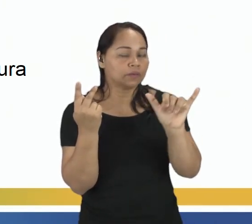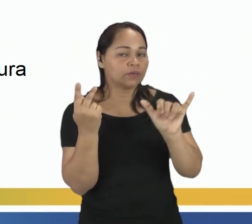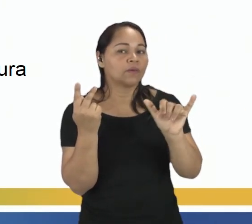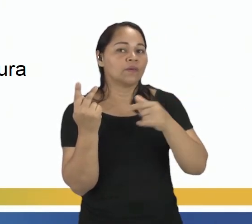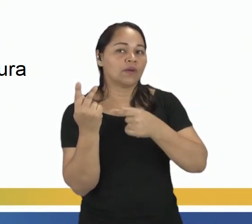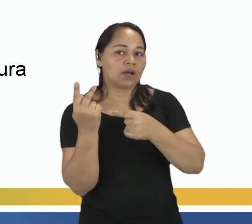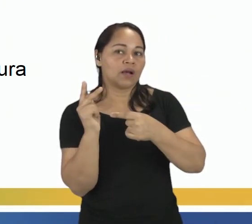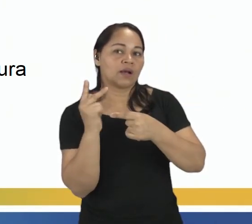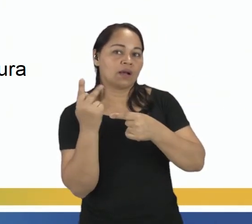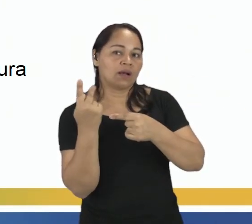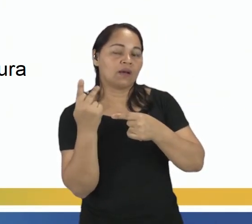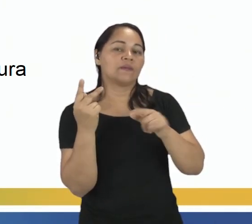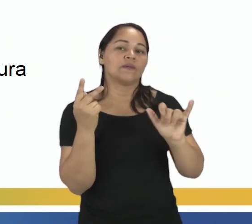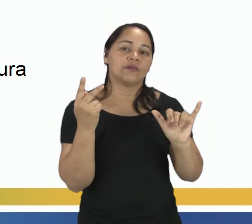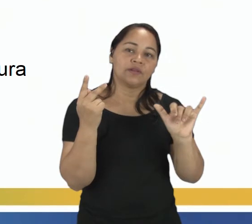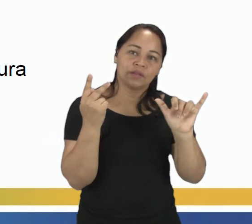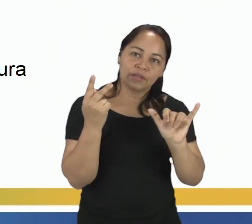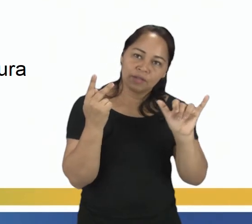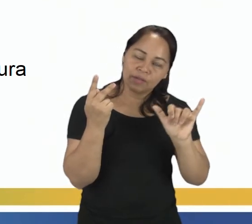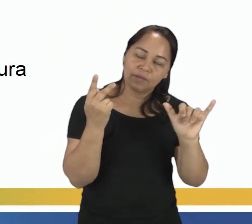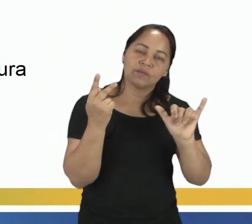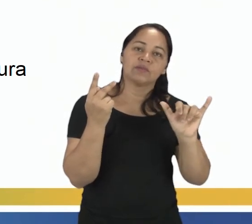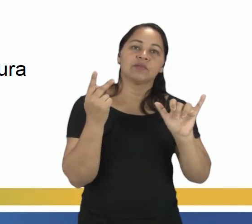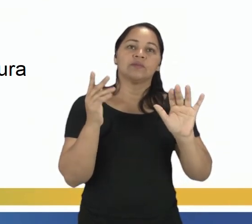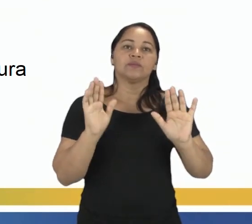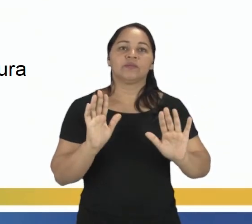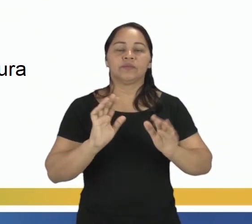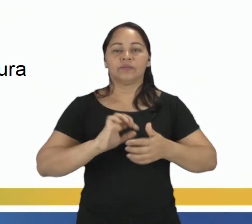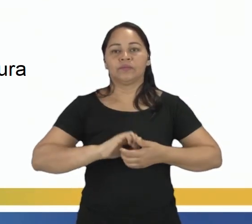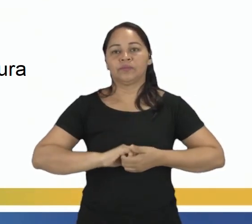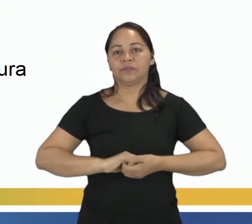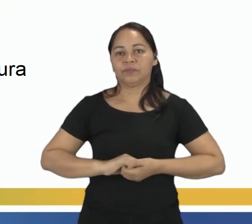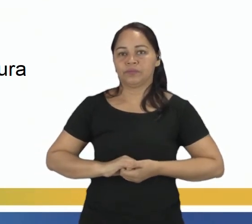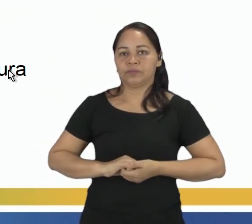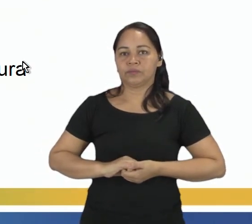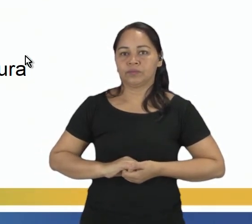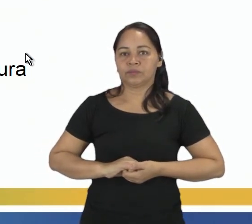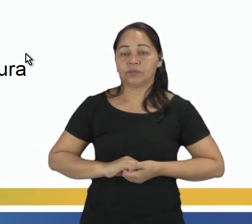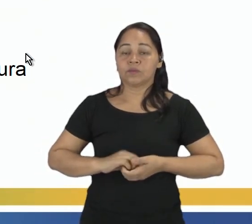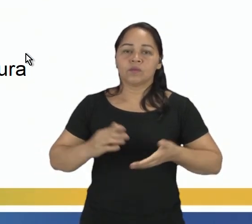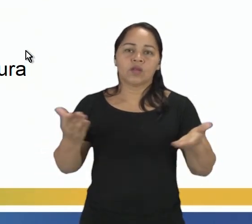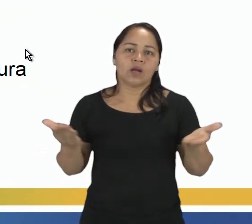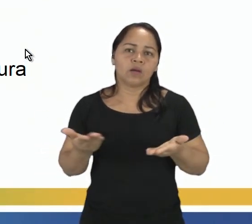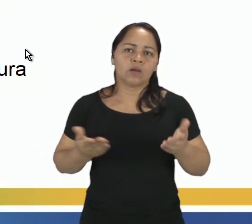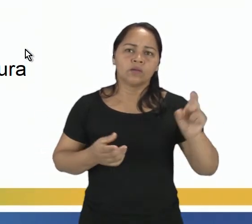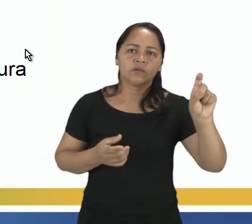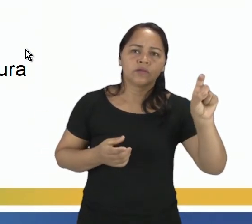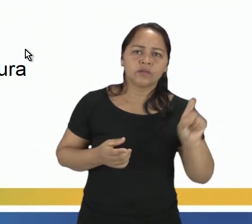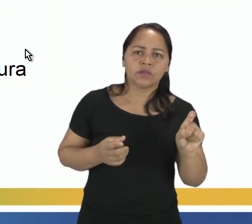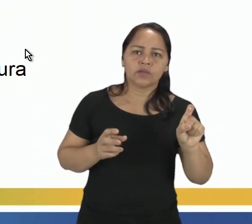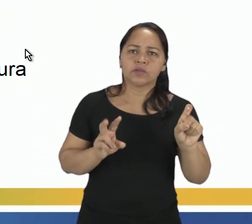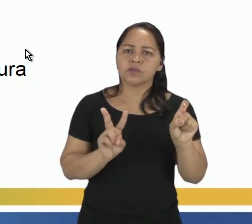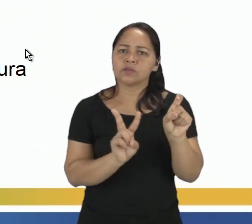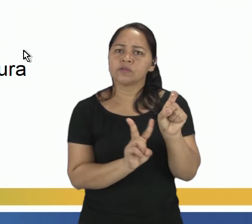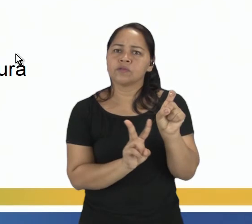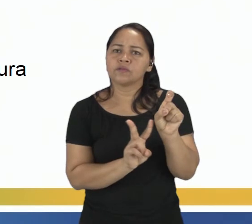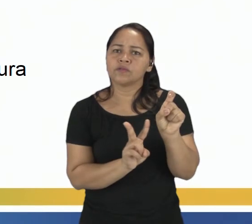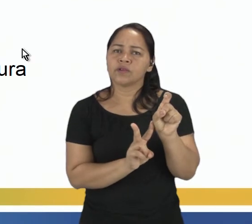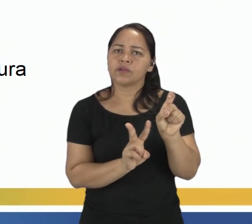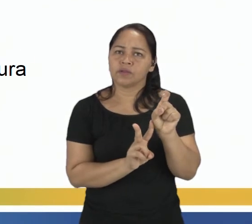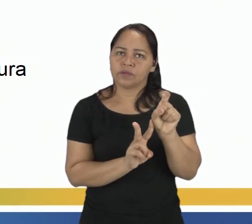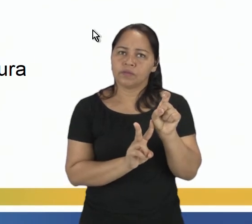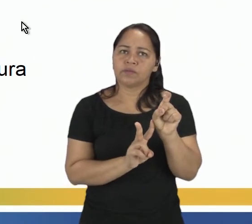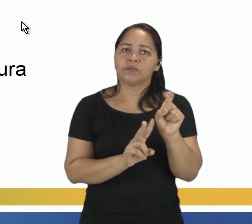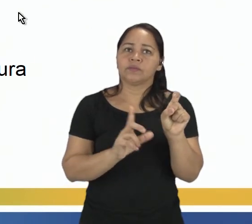saber o instante. Se ele quer saber o instante, ele quer saber o x do vértice. Então, o x do vértice, lembrando da relação menos b